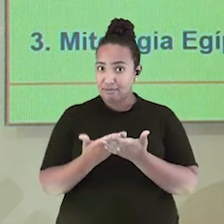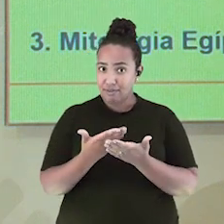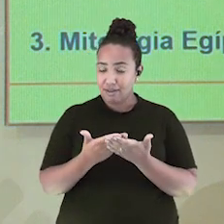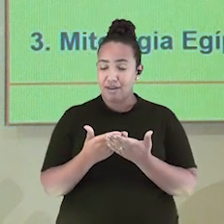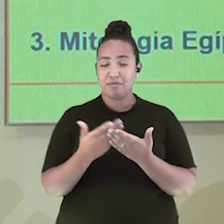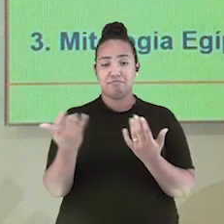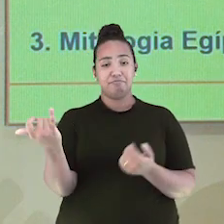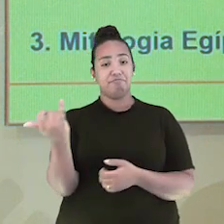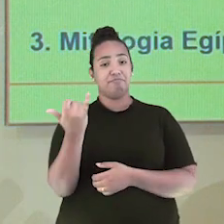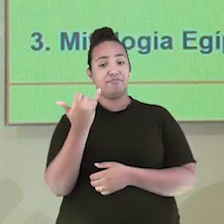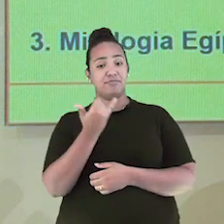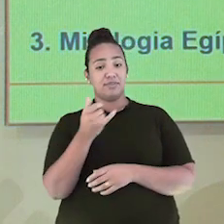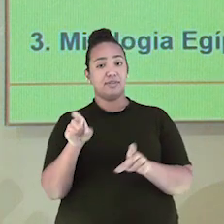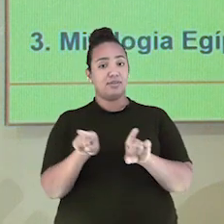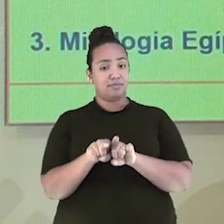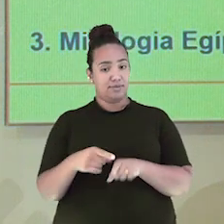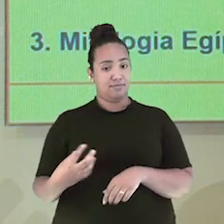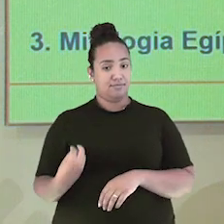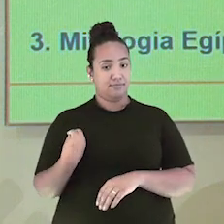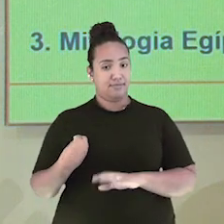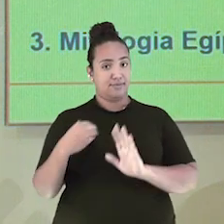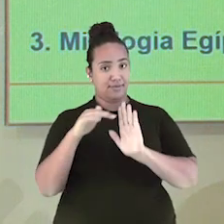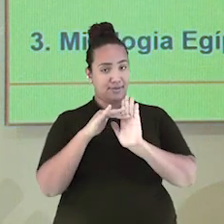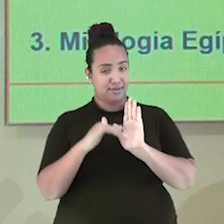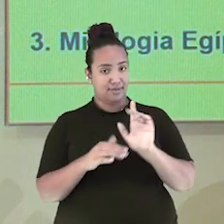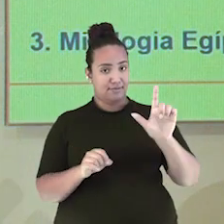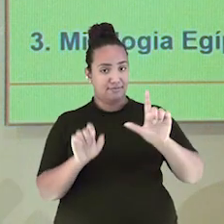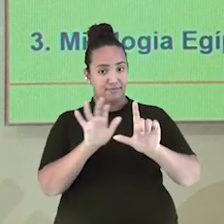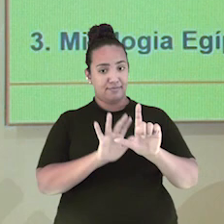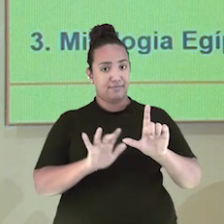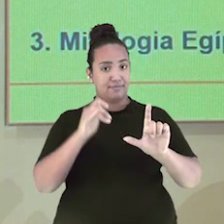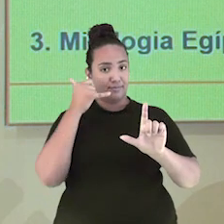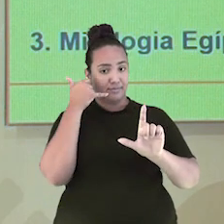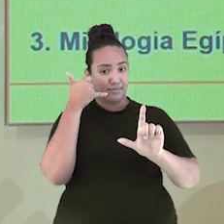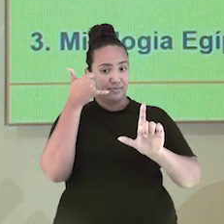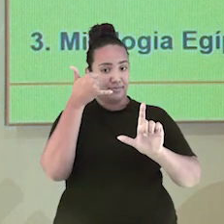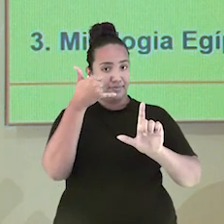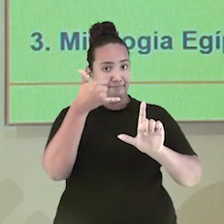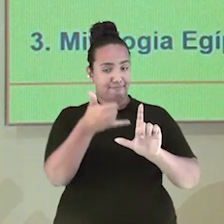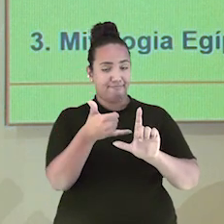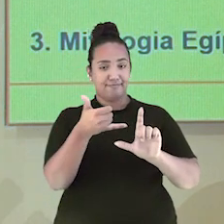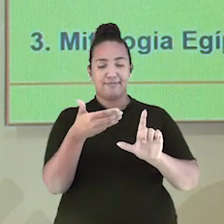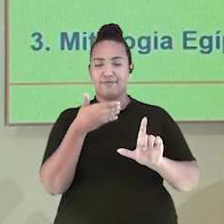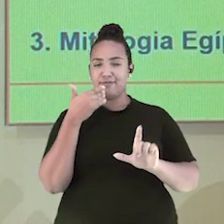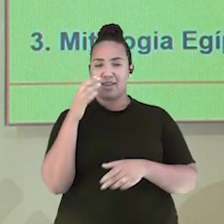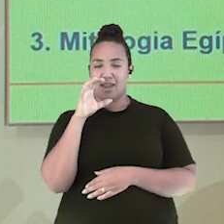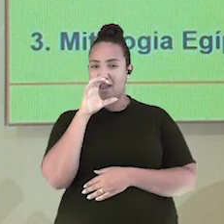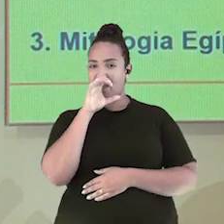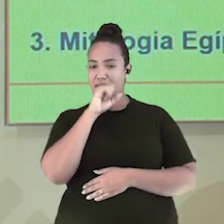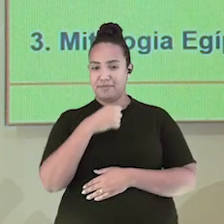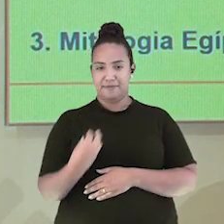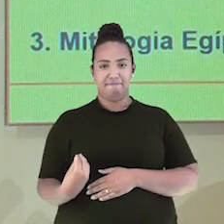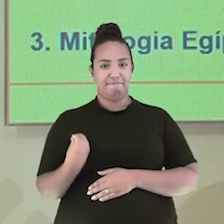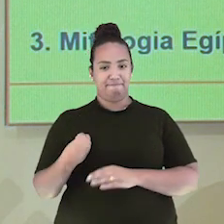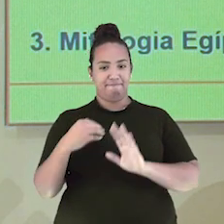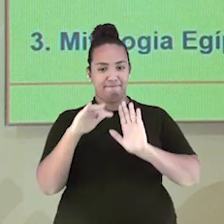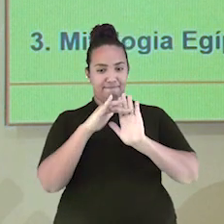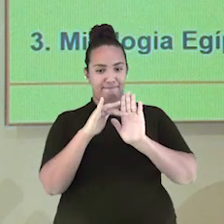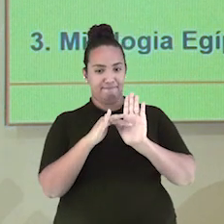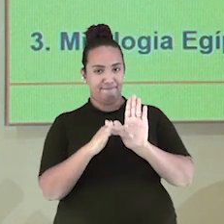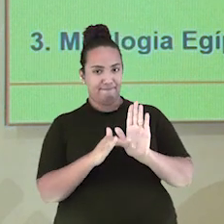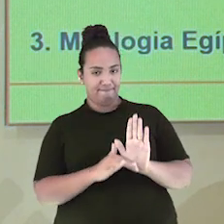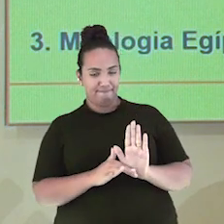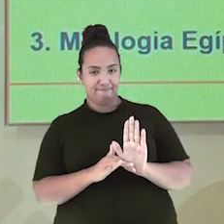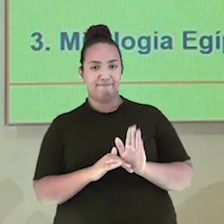gente e não deixe de registrar sua presença aqui no QR Code que está na sua tela. É só apontar a câmera do seu celular para esse ícone que está aparecendo aí na